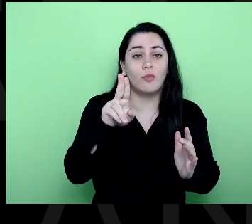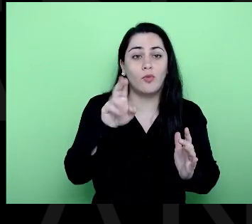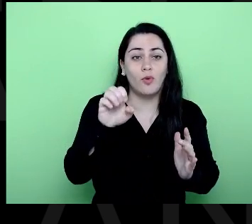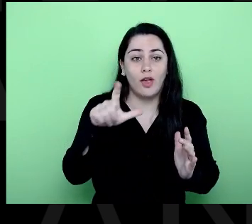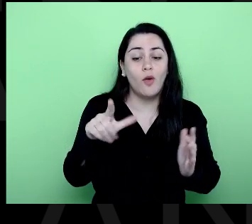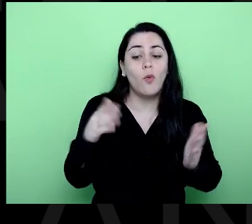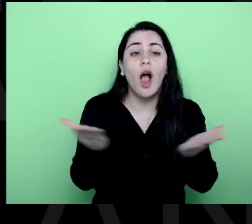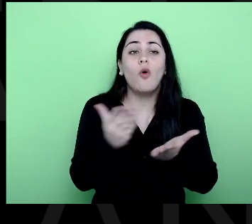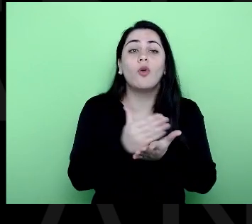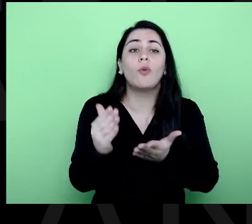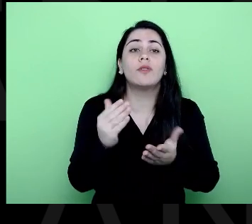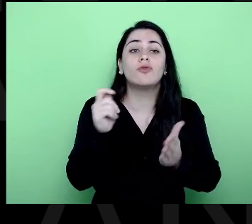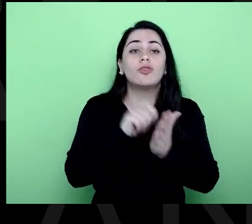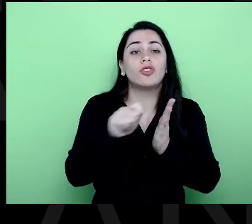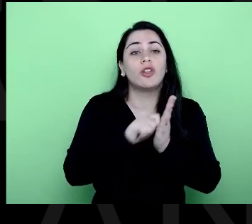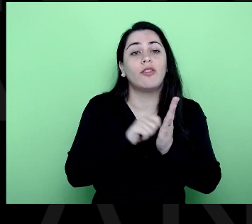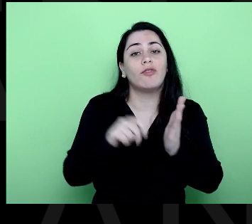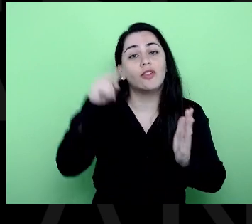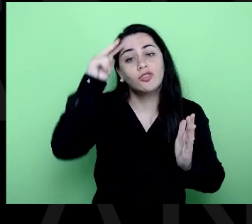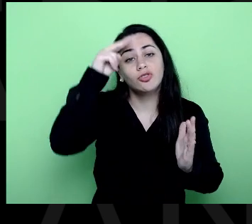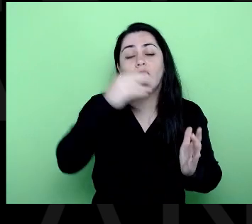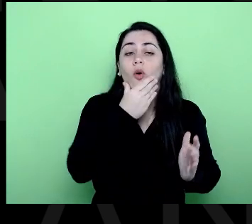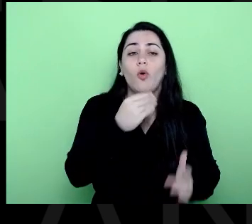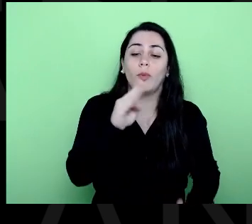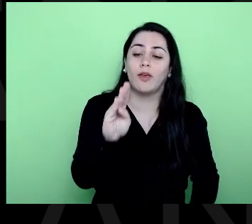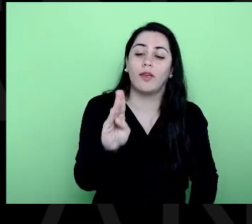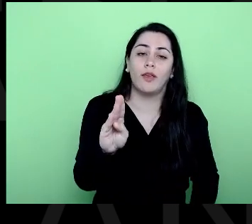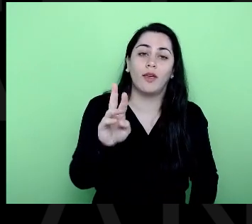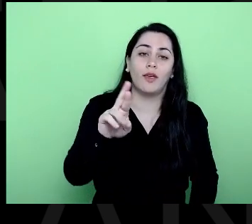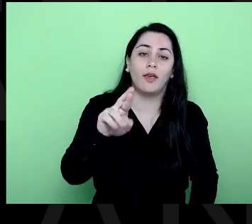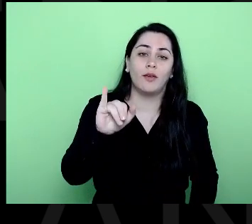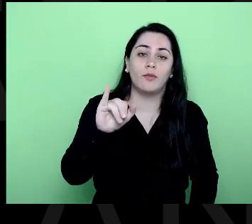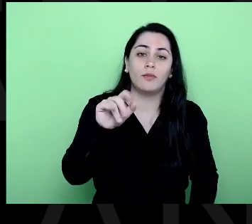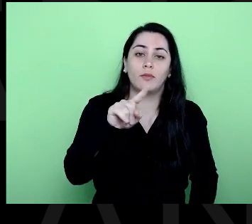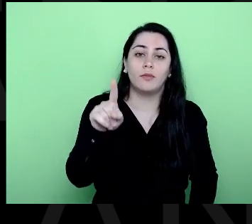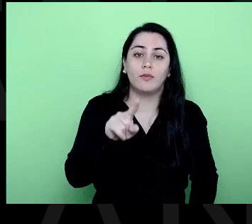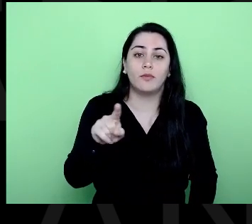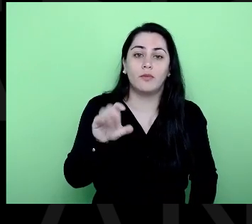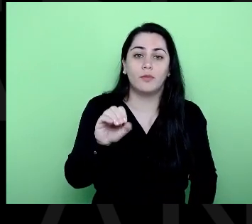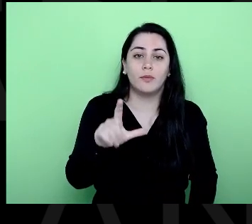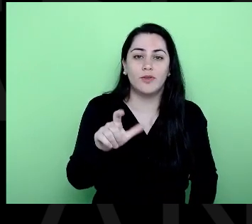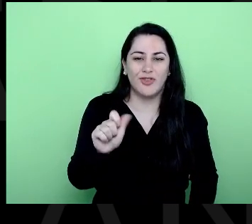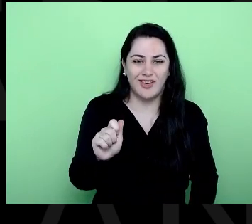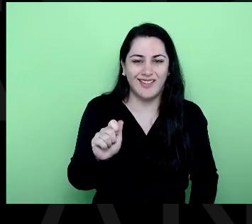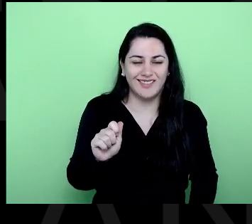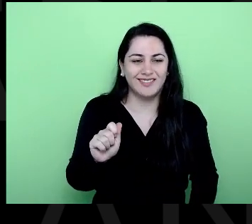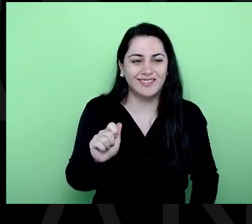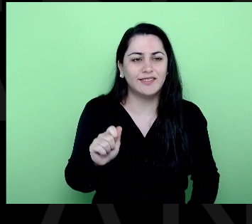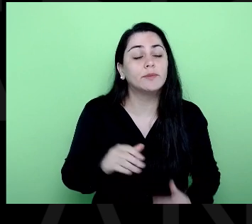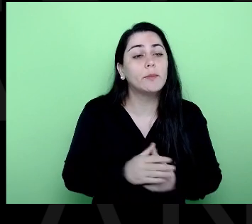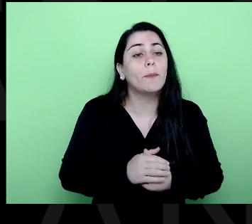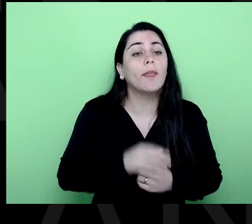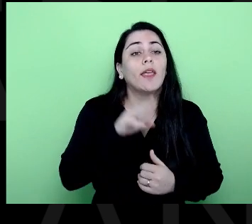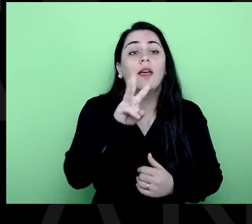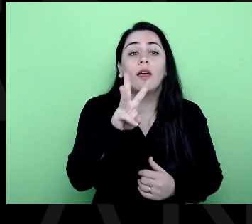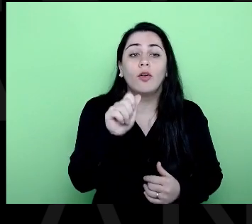né? Sim. Eu tenho acompanhado pelas redes sociais, tudo. O Wagner escreveu da